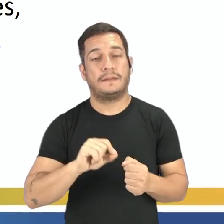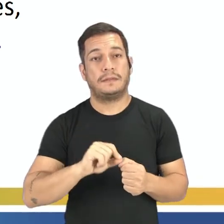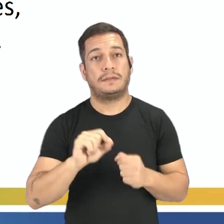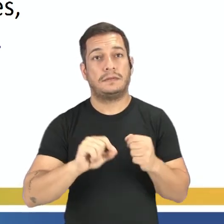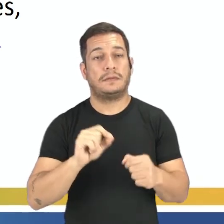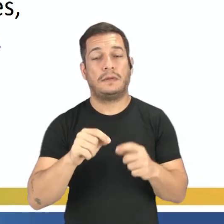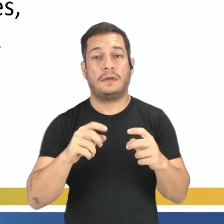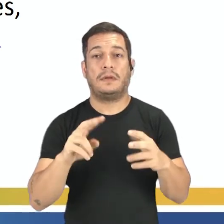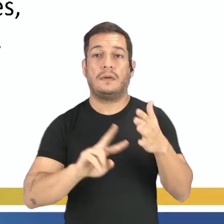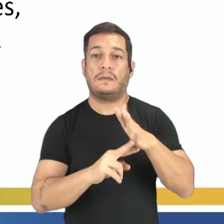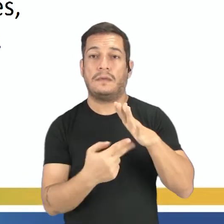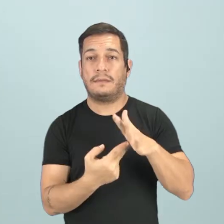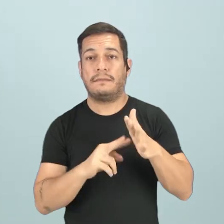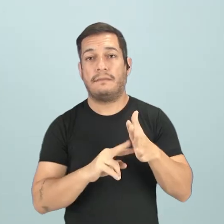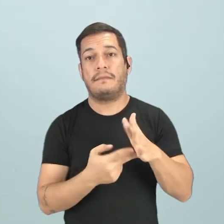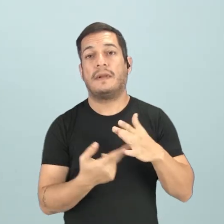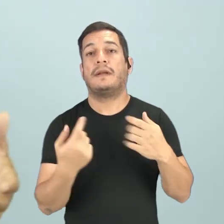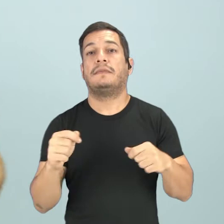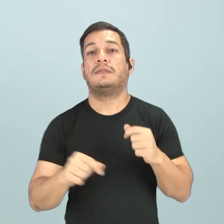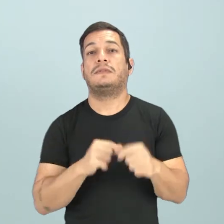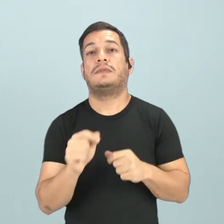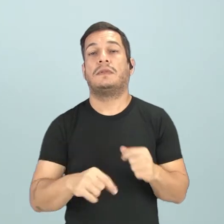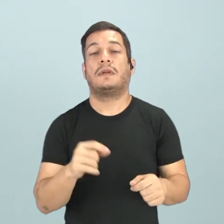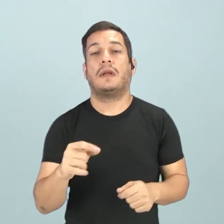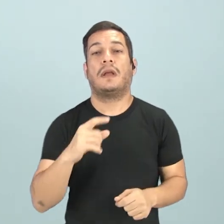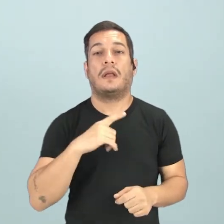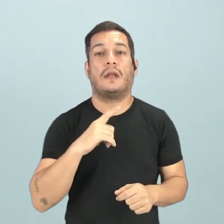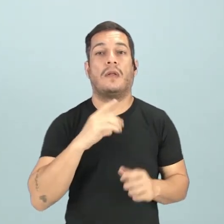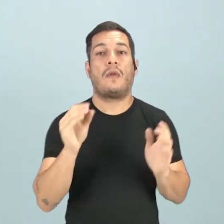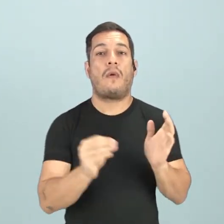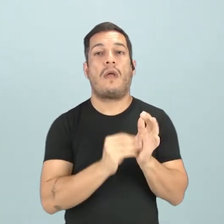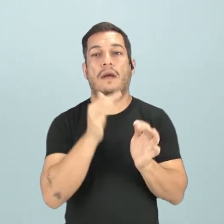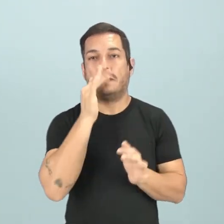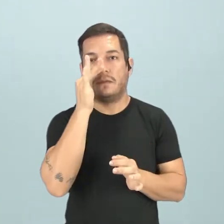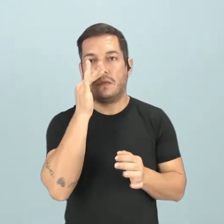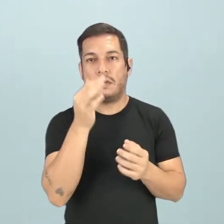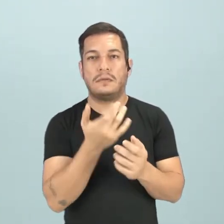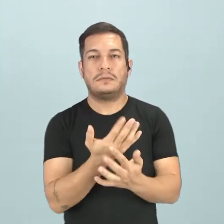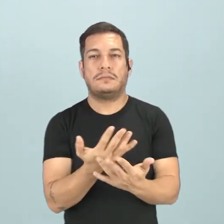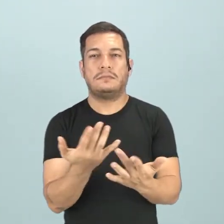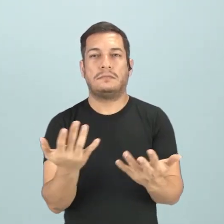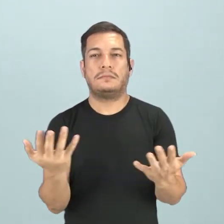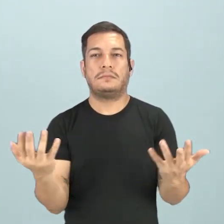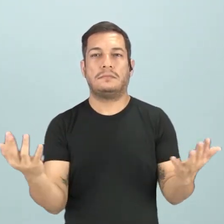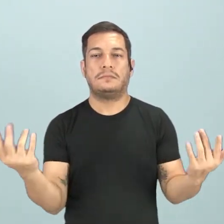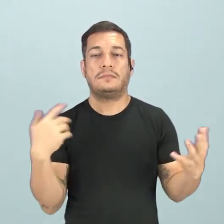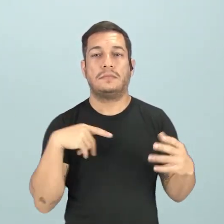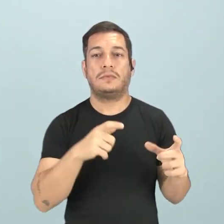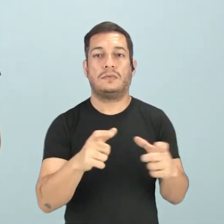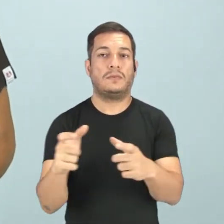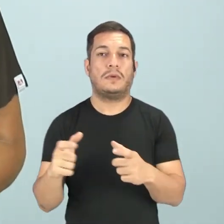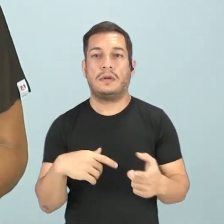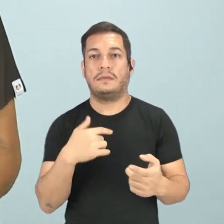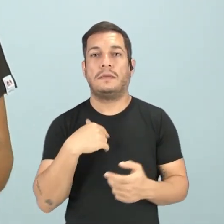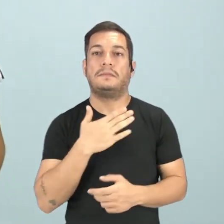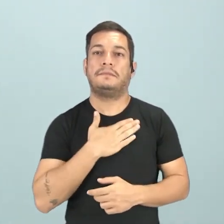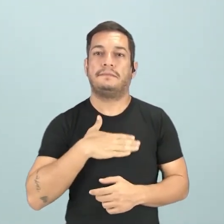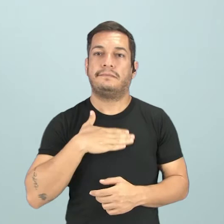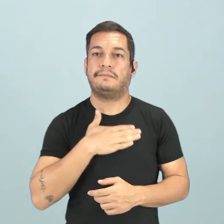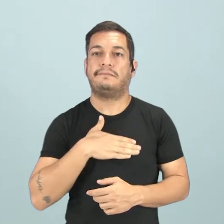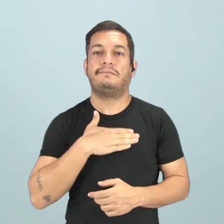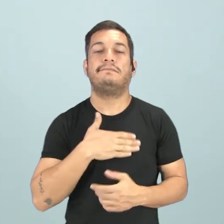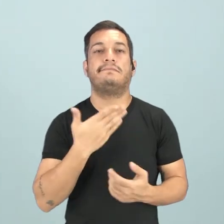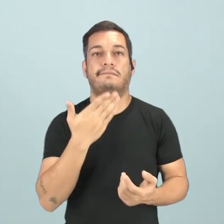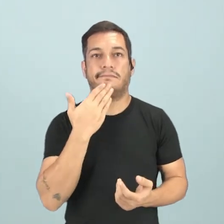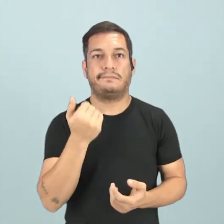uma praça e naquela praça tem que arborizar para que o ambiente, né, o clima se torne mais agradável. Por exemplo, nas